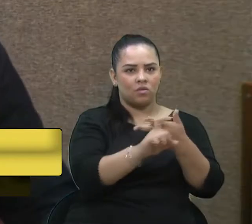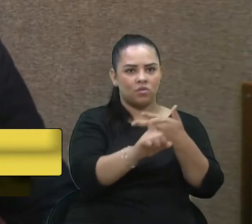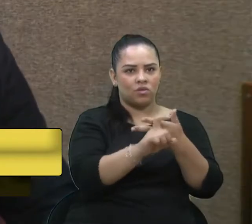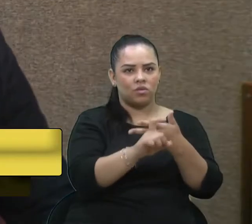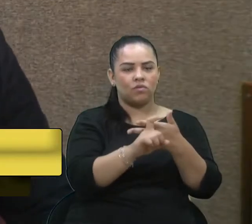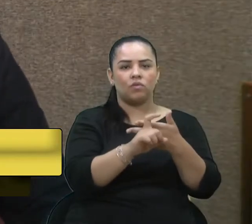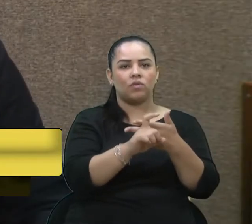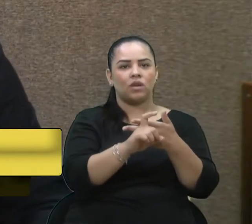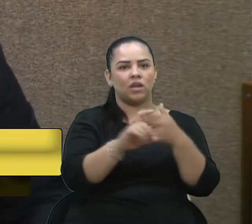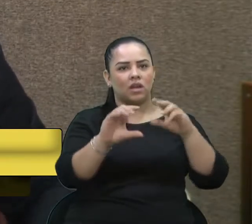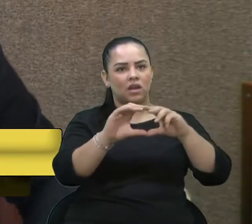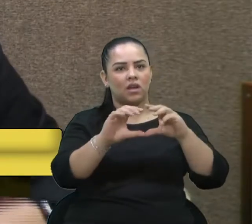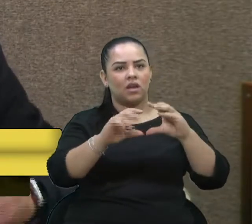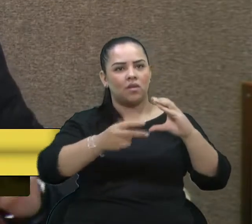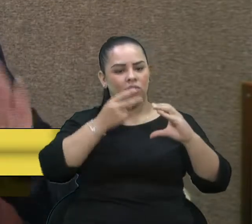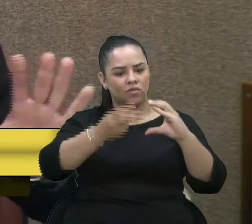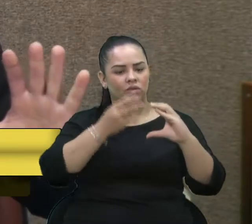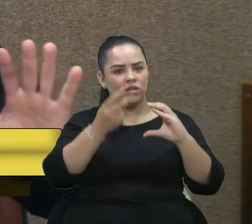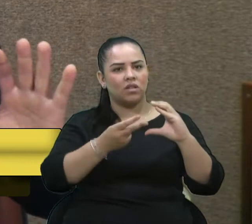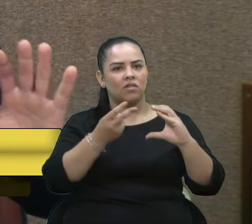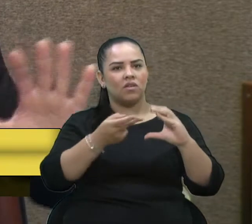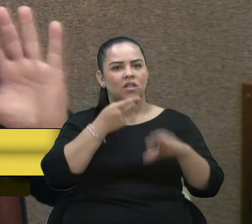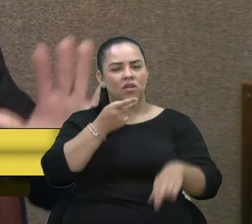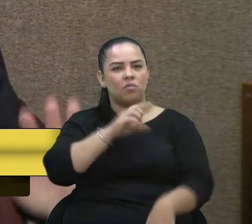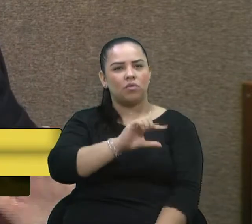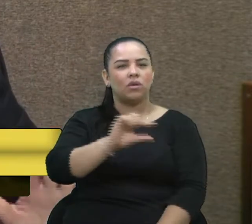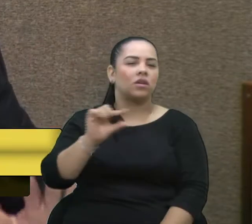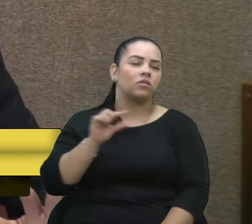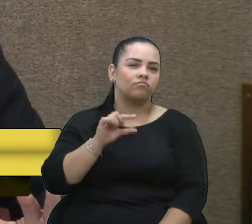Vereadores fazer uma pequena reflexão.